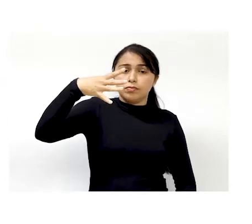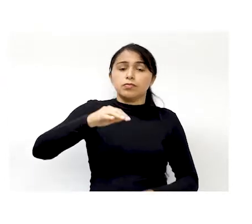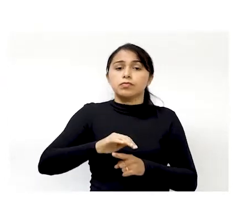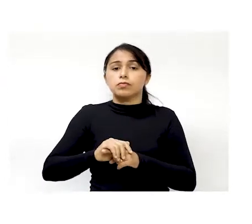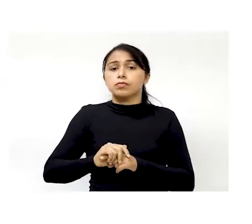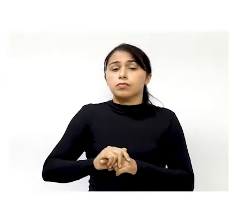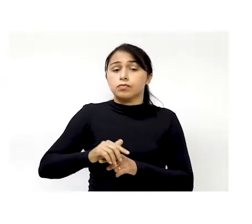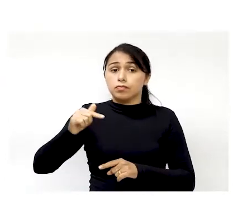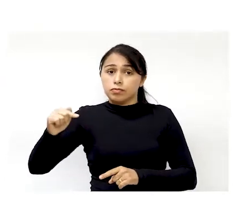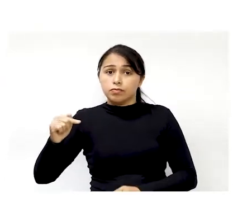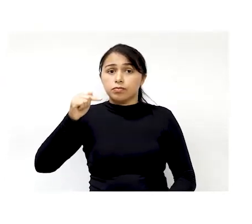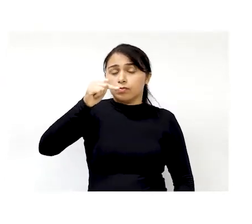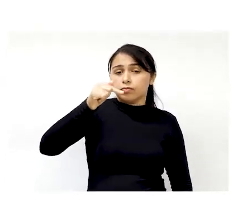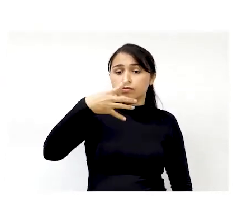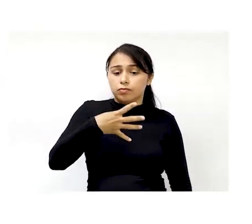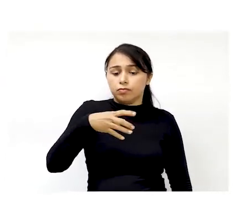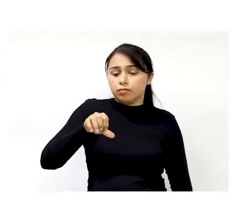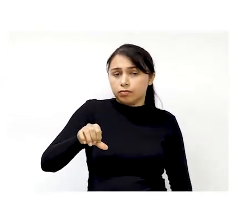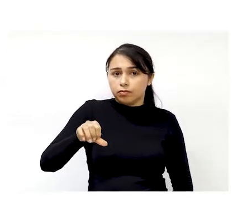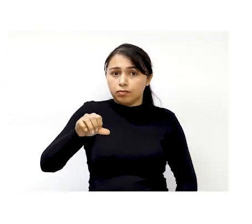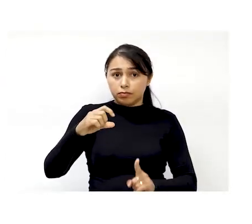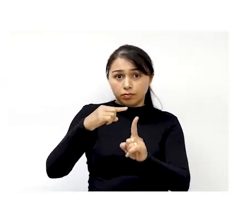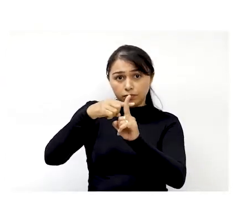7,7 vezes 7,7.